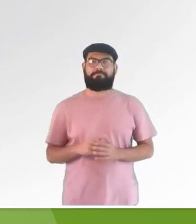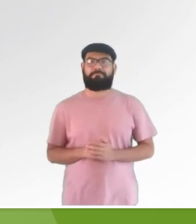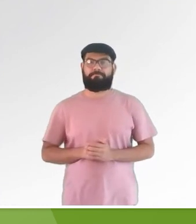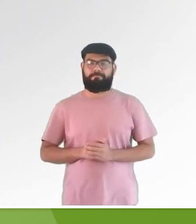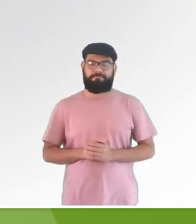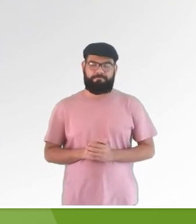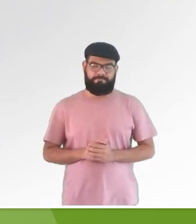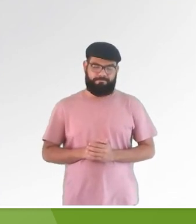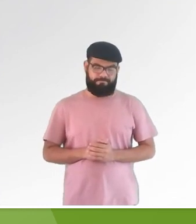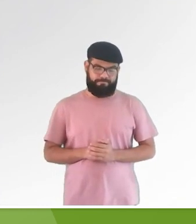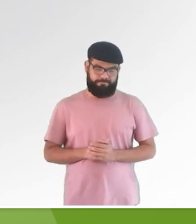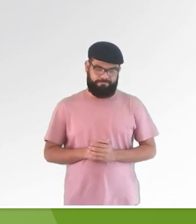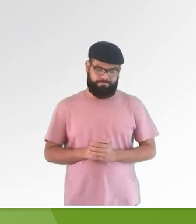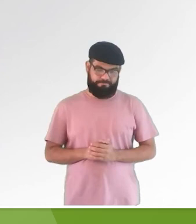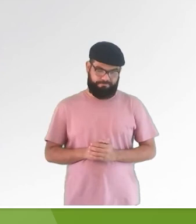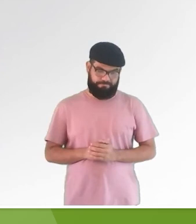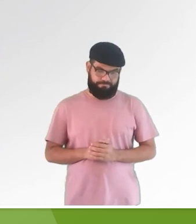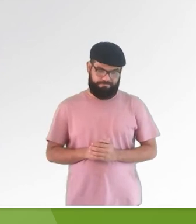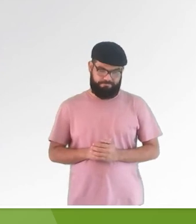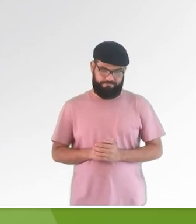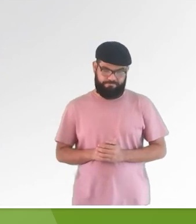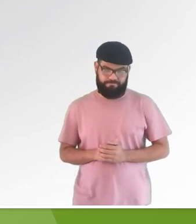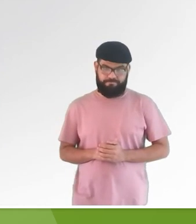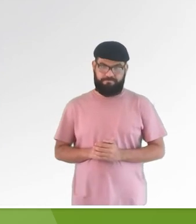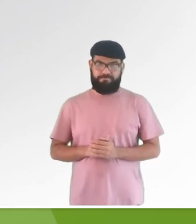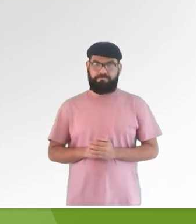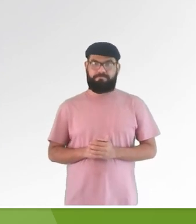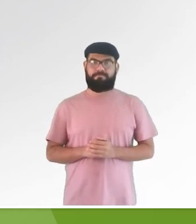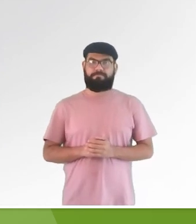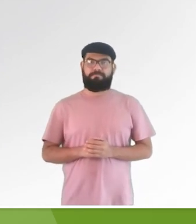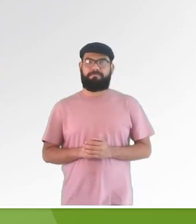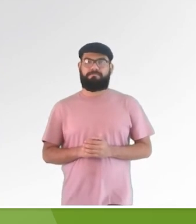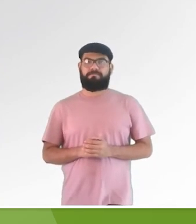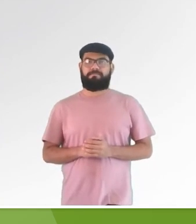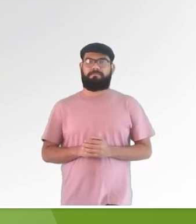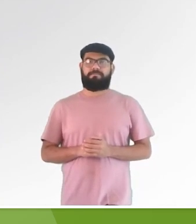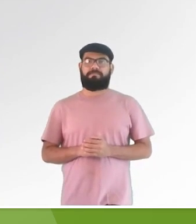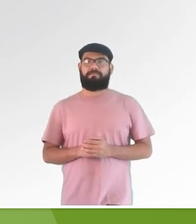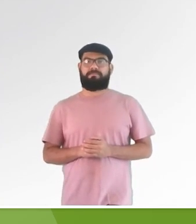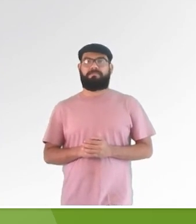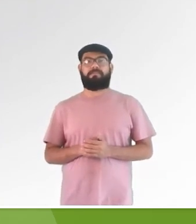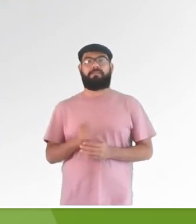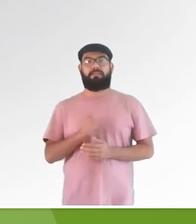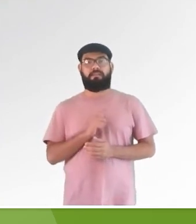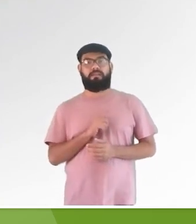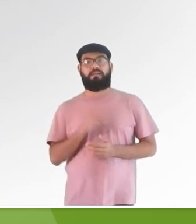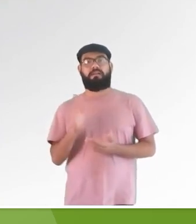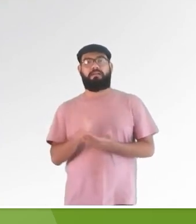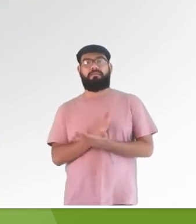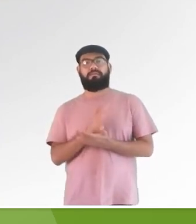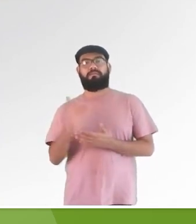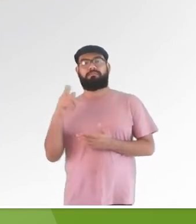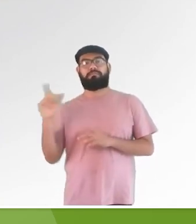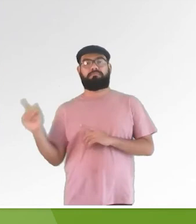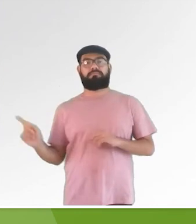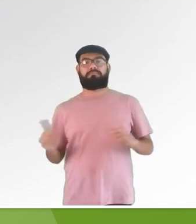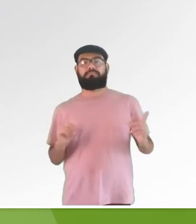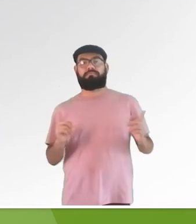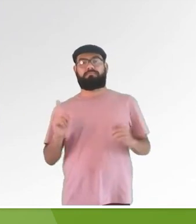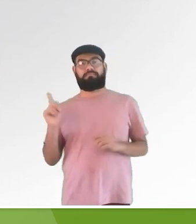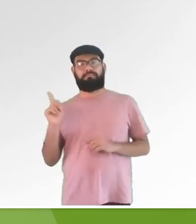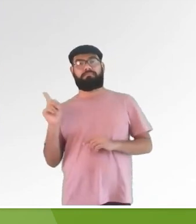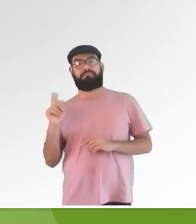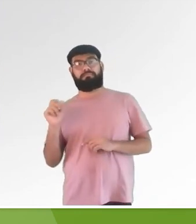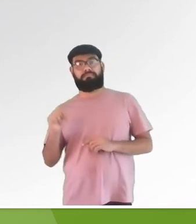tentando contextualizar em relação à comunidade. Temos mais algum cenário? Vamos avançar? Temos sim, olha só, e